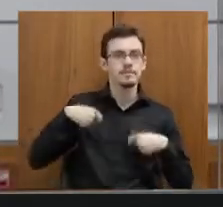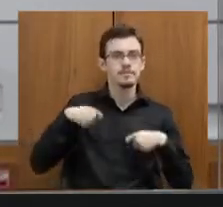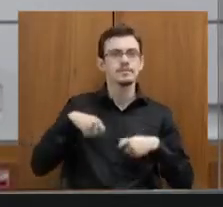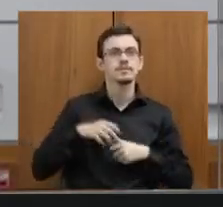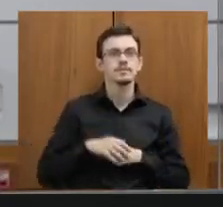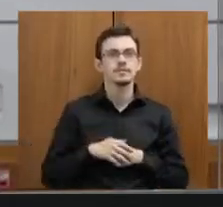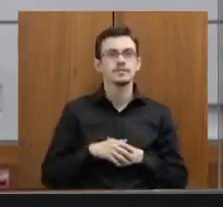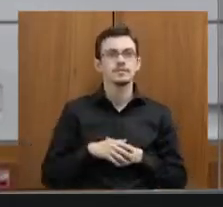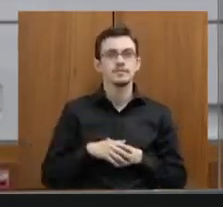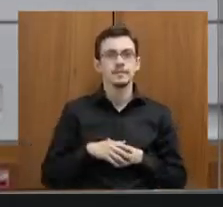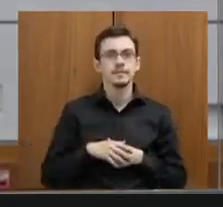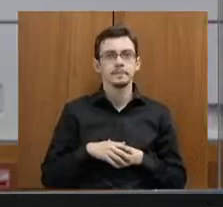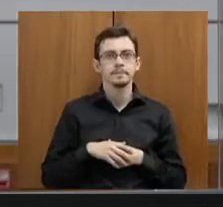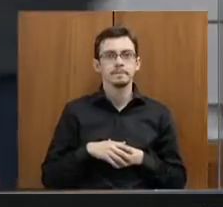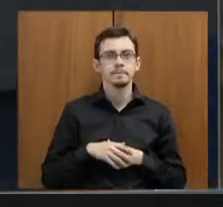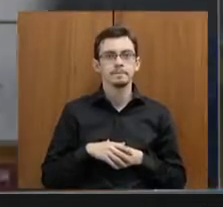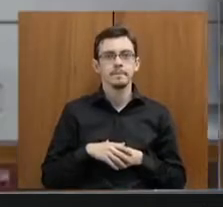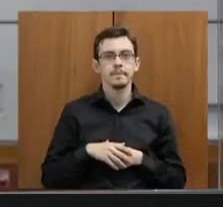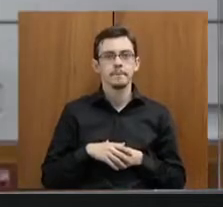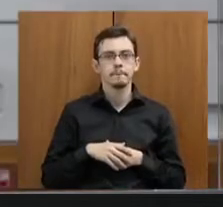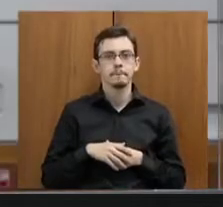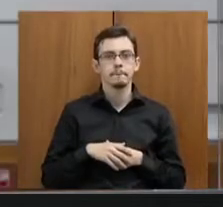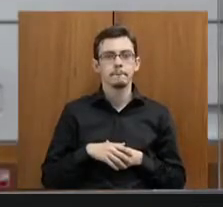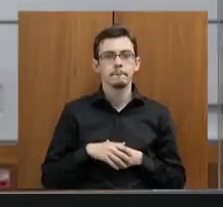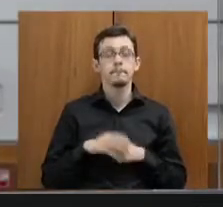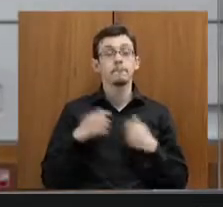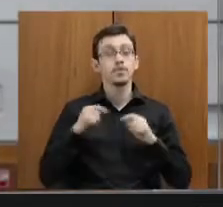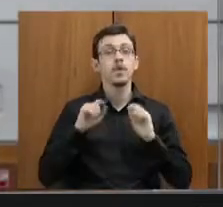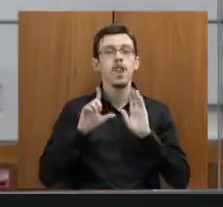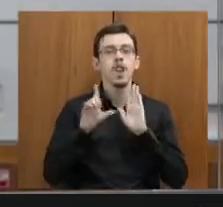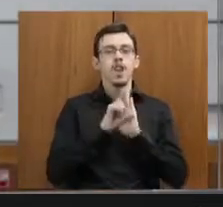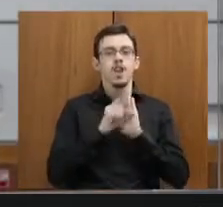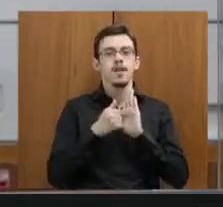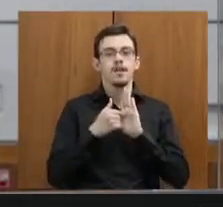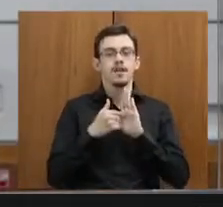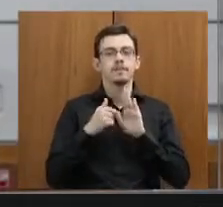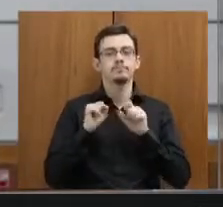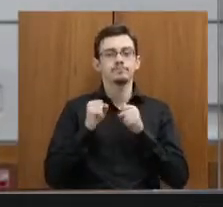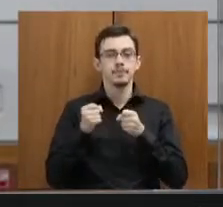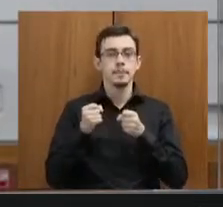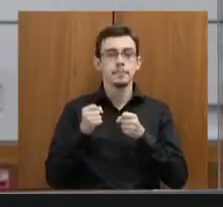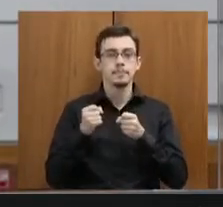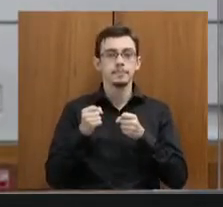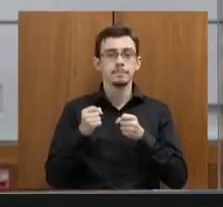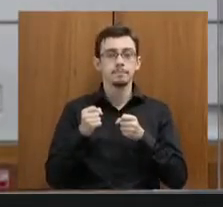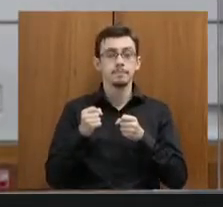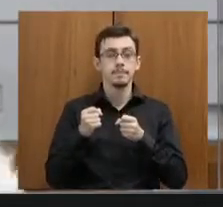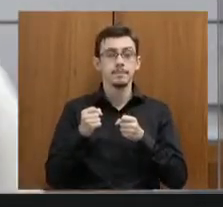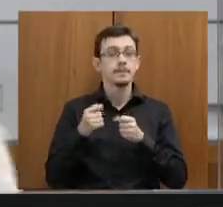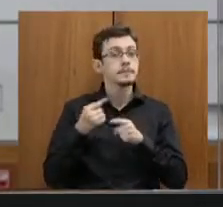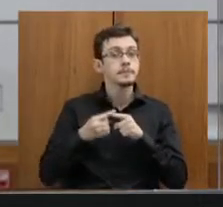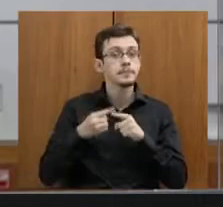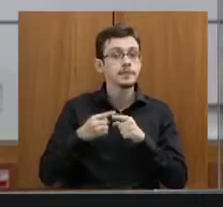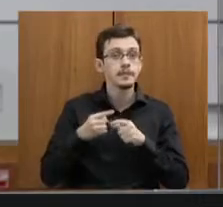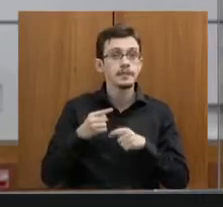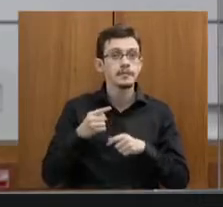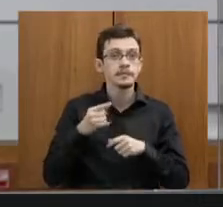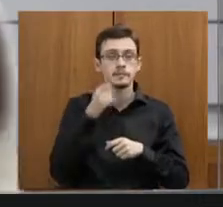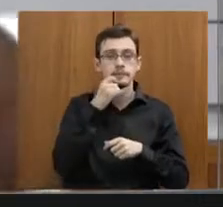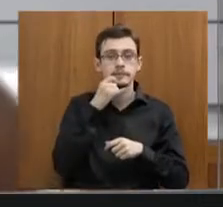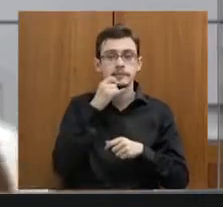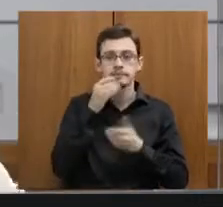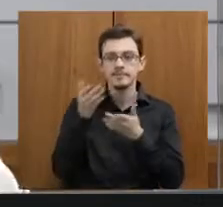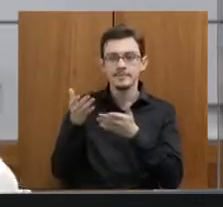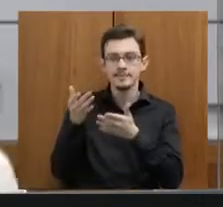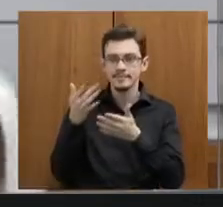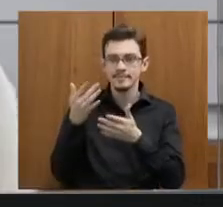também fazemos a discussão e temos fazendo sentido legislação E aí a gente tem que correr atrás dos nossos é somente quando tem a gente tem uns